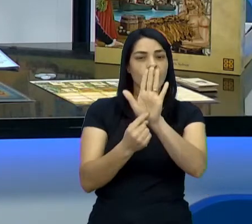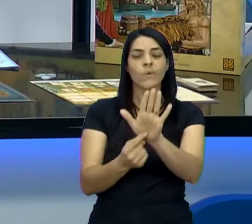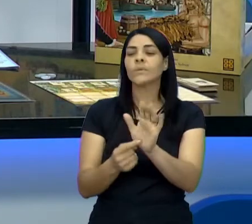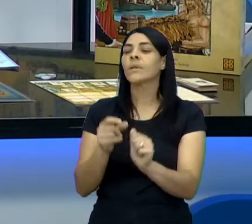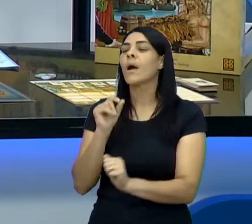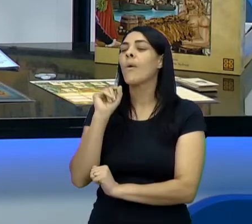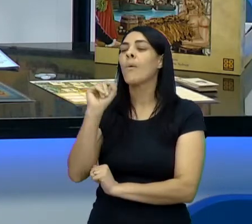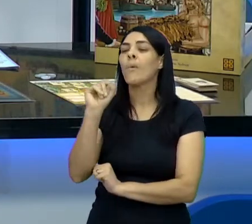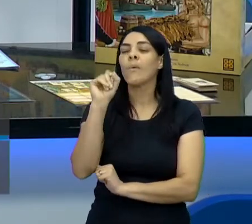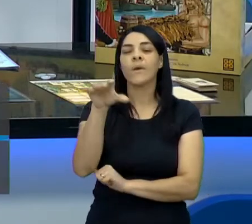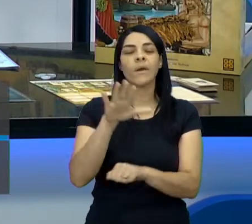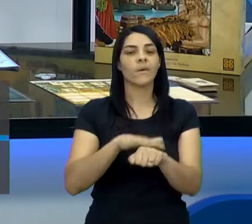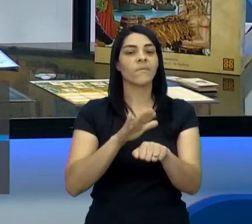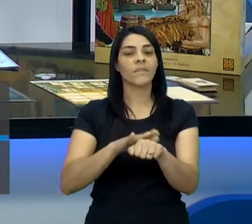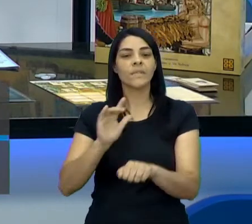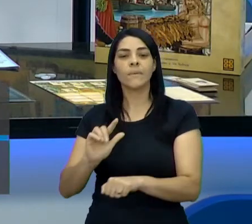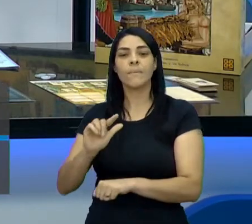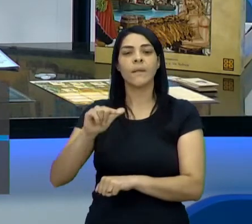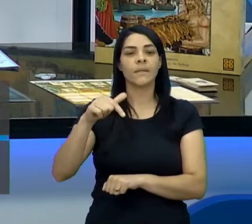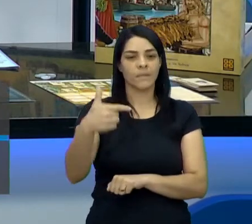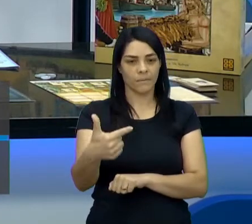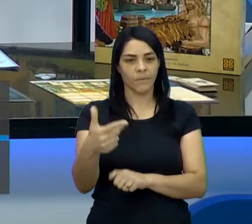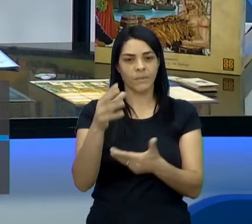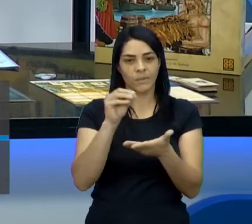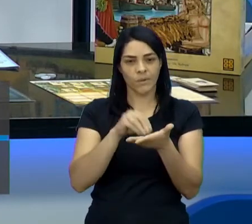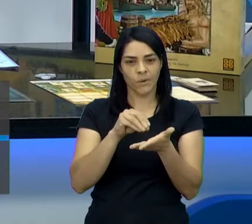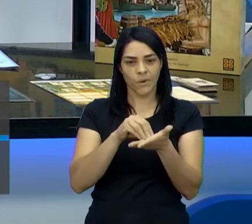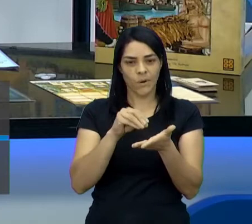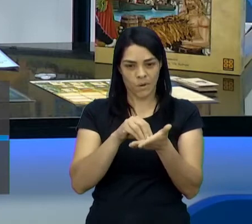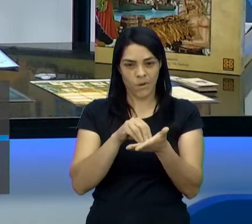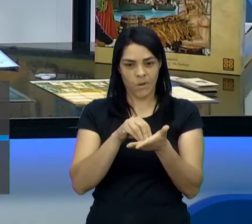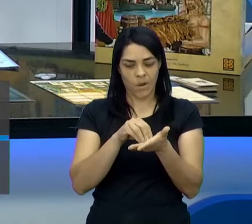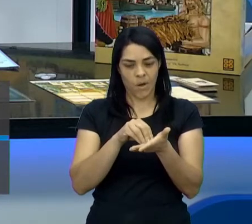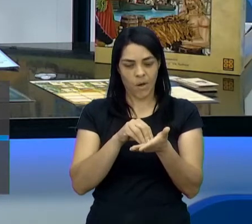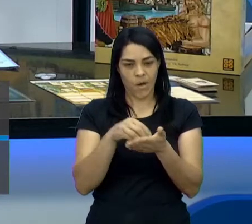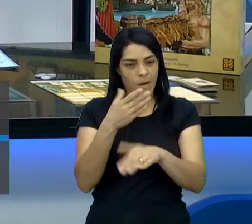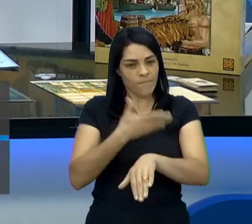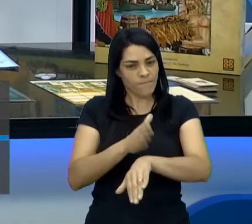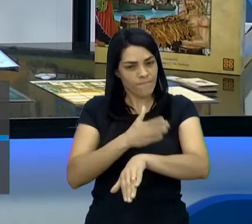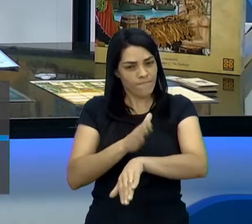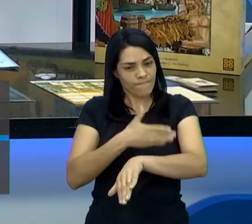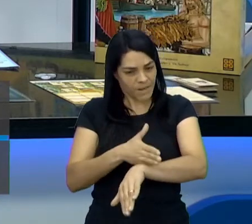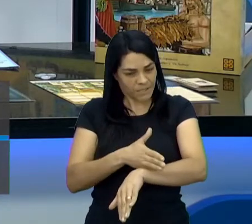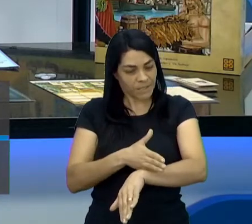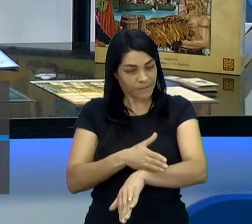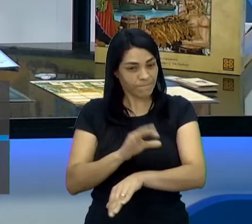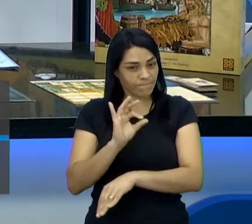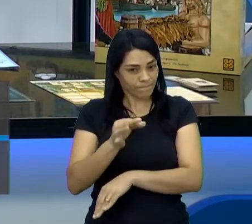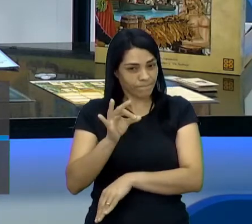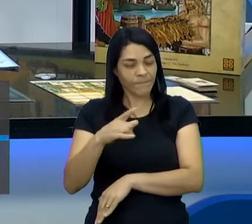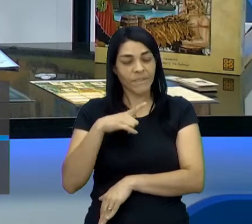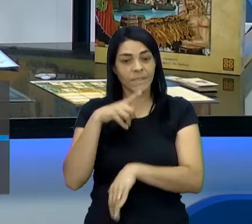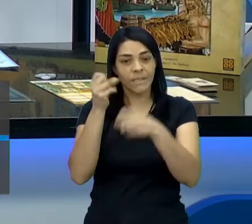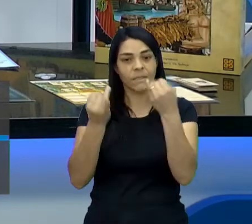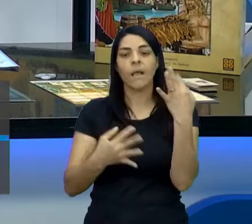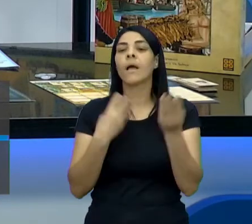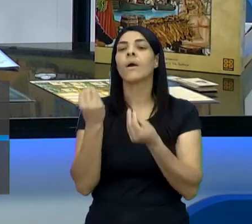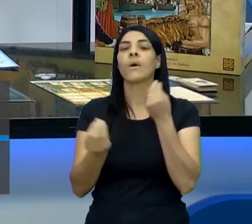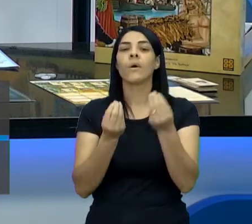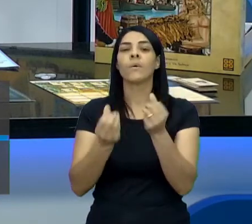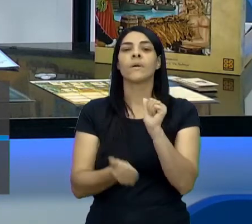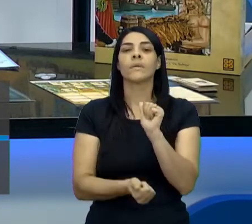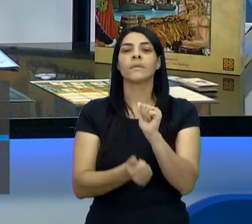que fazer, e depois você coloca realmente o negócio em prática mesmo para ele. Aí ele tem uma explicação, como